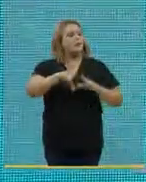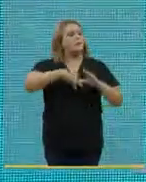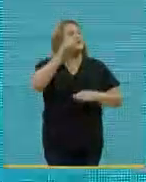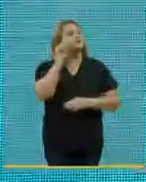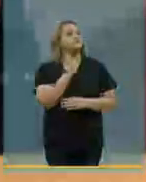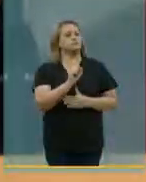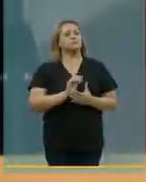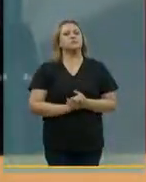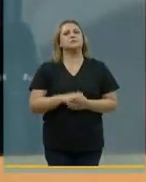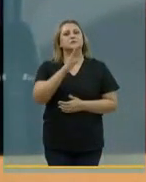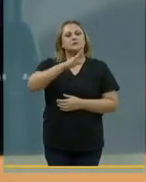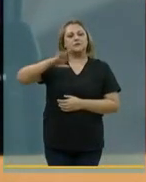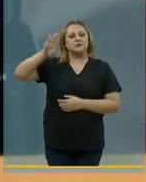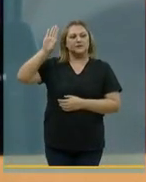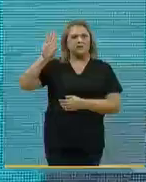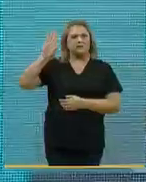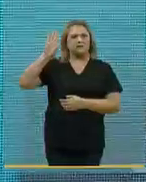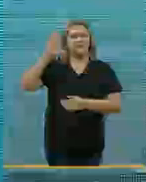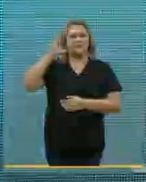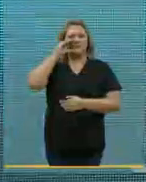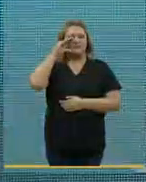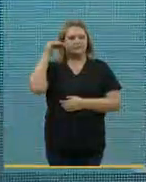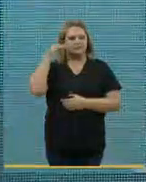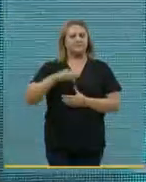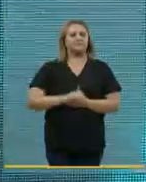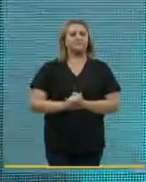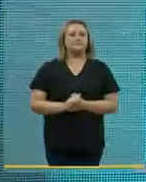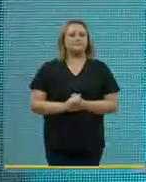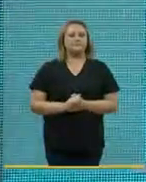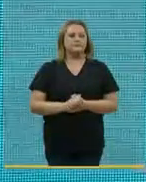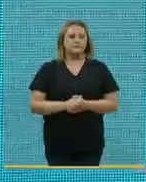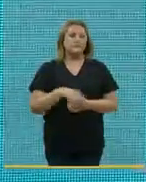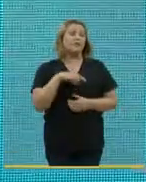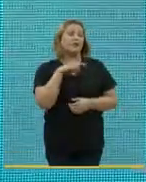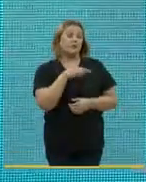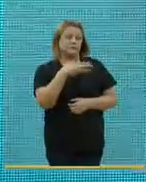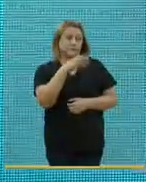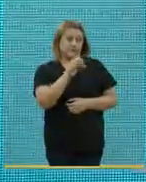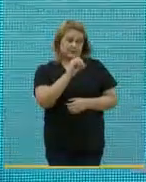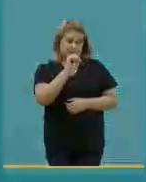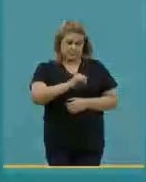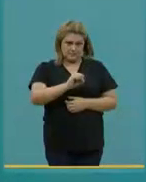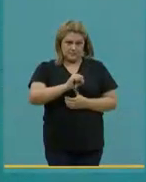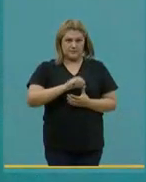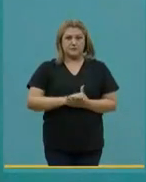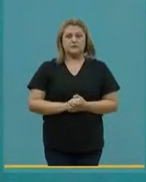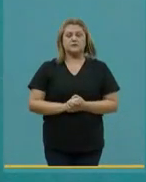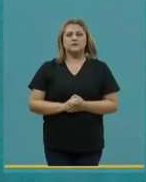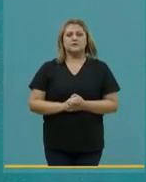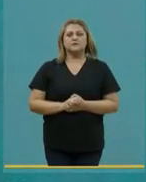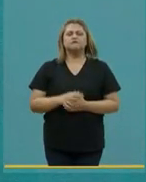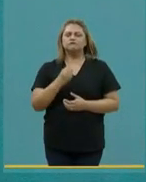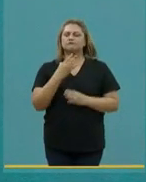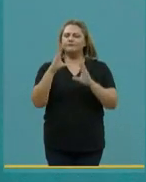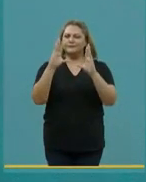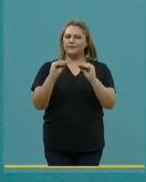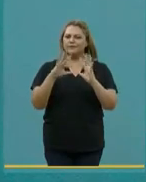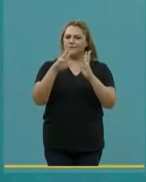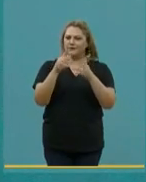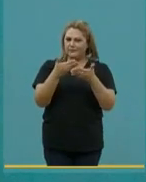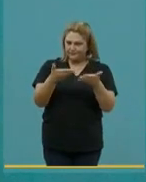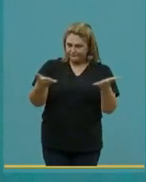candidato ciro gomes francisco 30 segundos para sua pergunta boa noite a todos